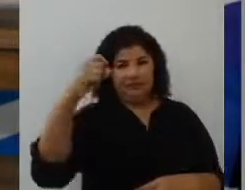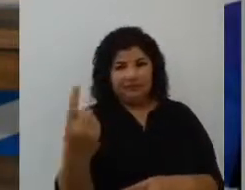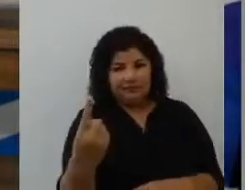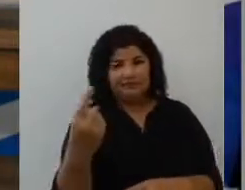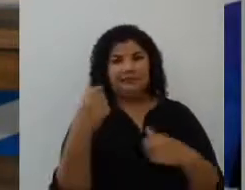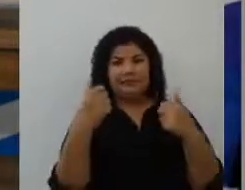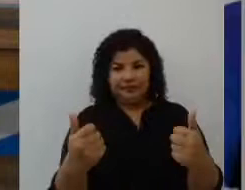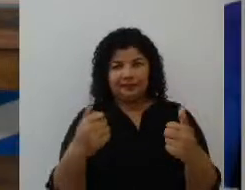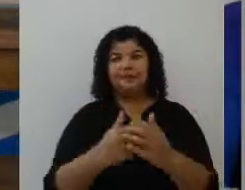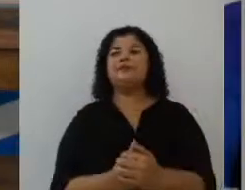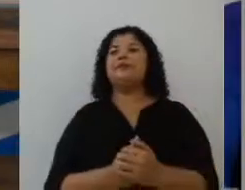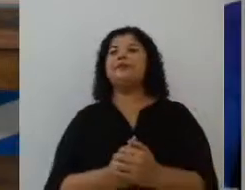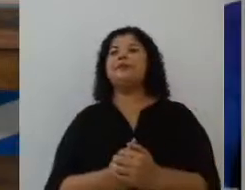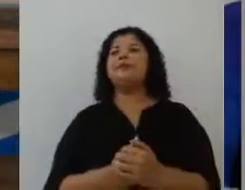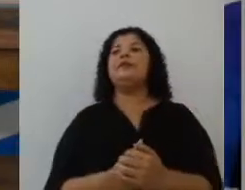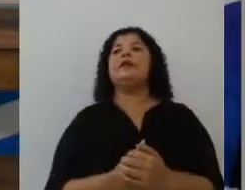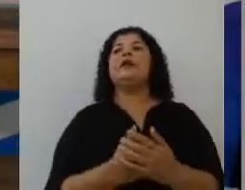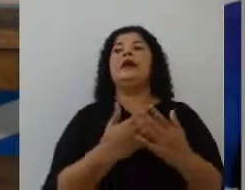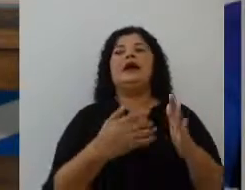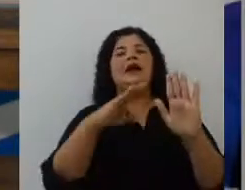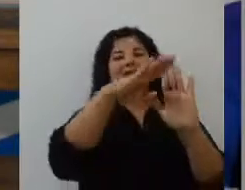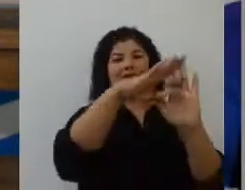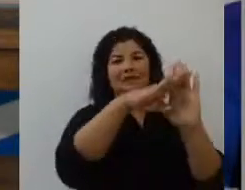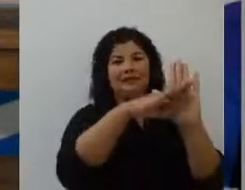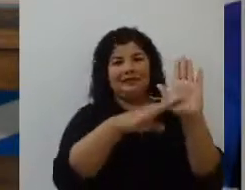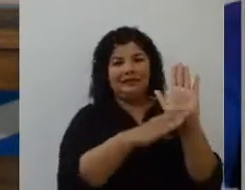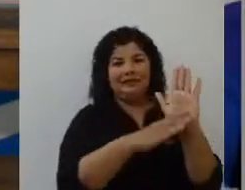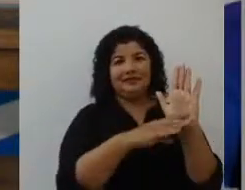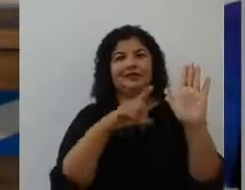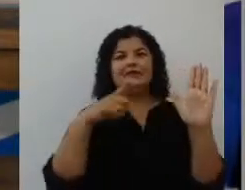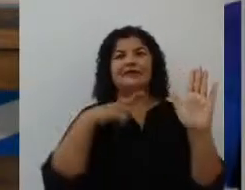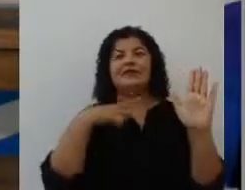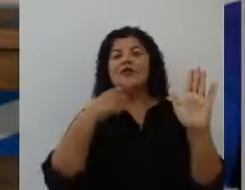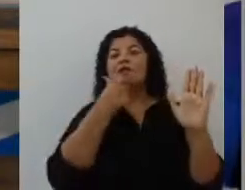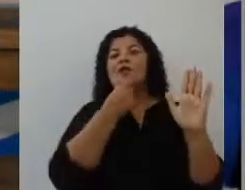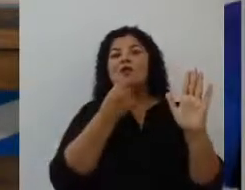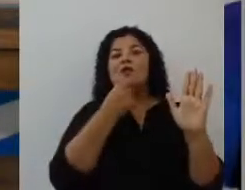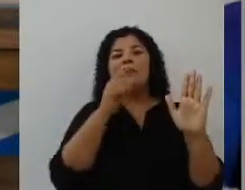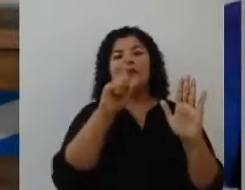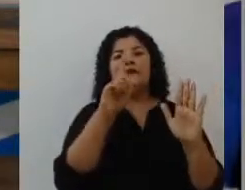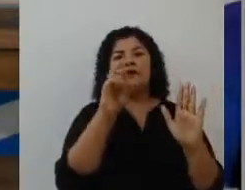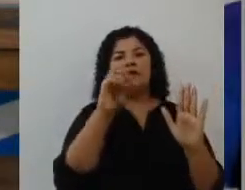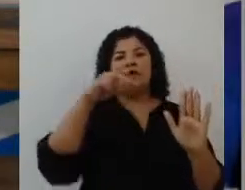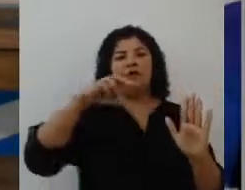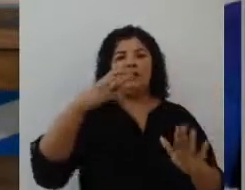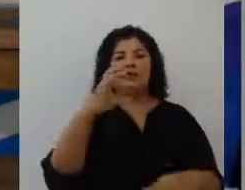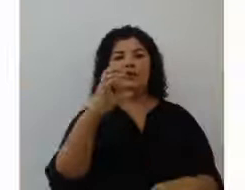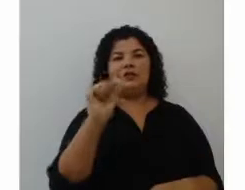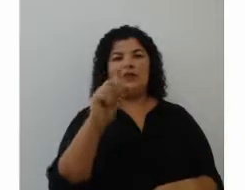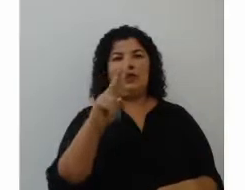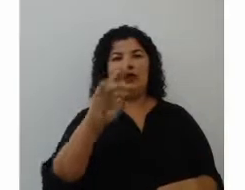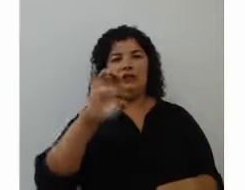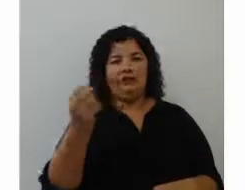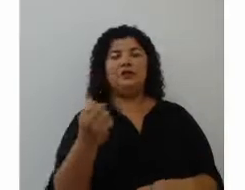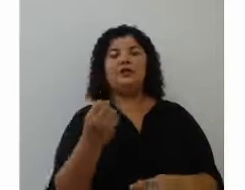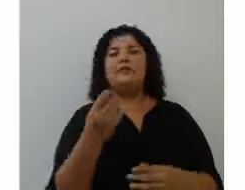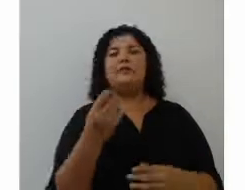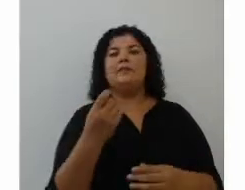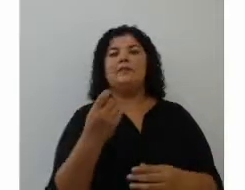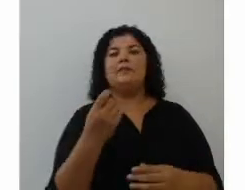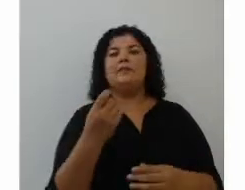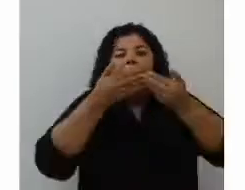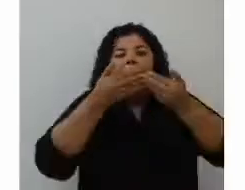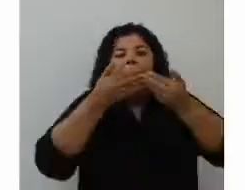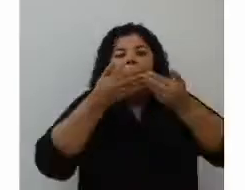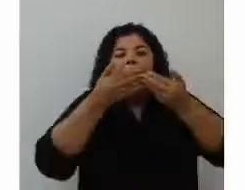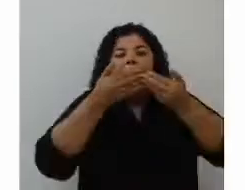Então, Gonçalves de Magalhães é considerado o introdutor do romantismo no Brasil com a publicação desse livro. Gente, eu quero essa